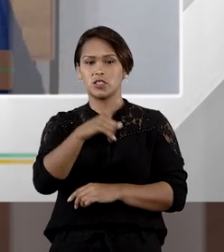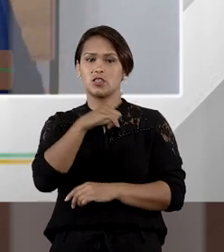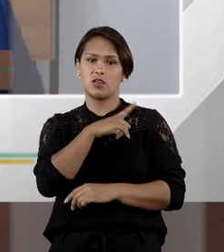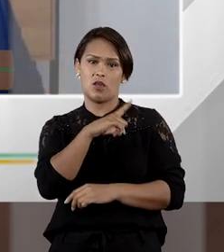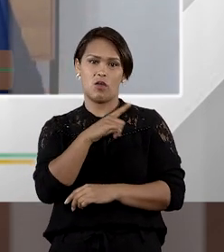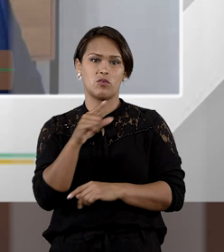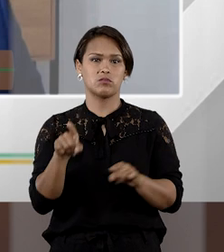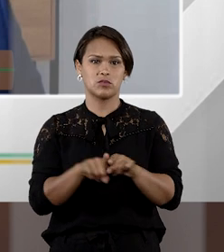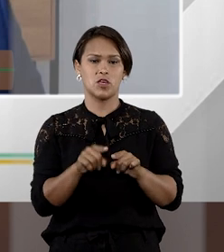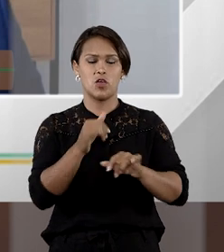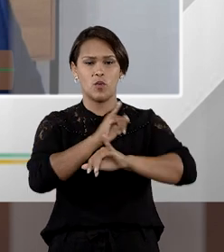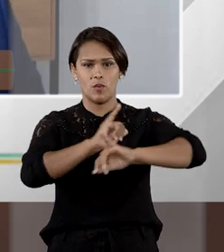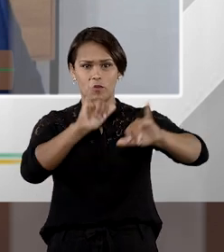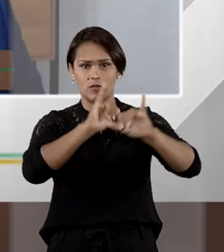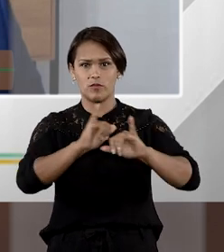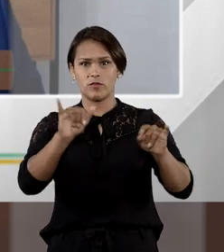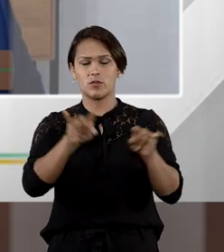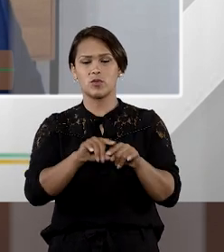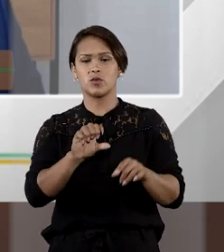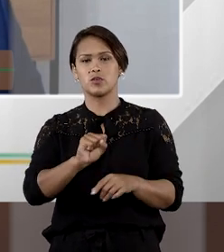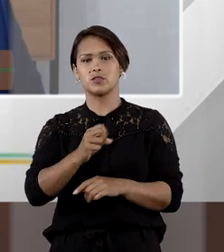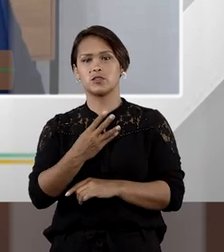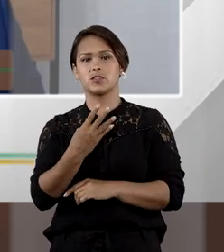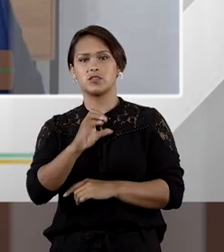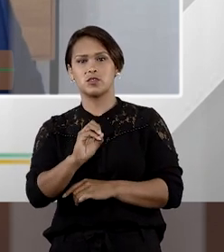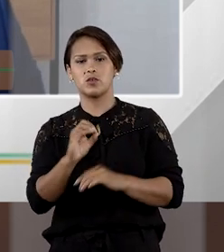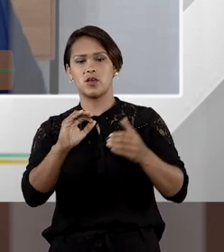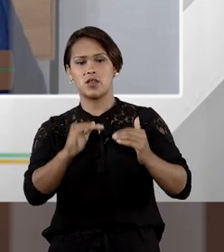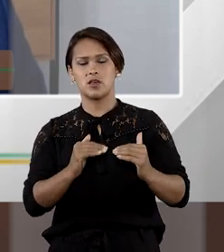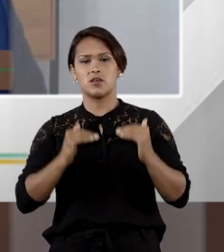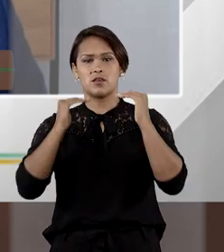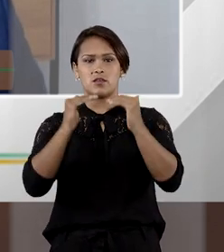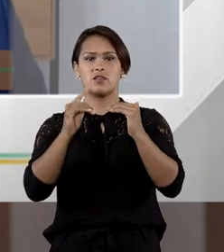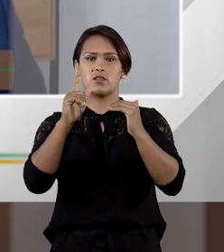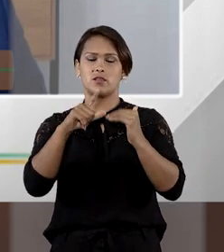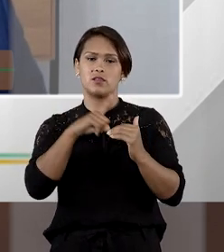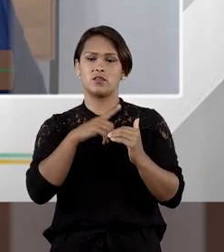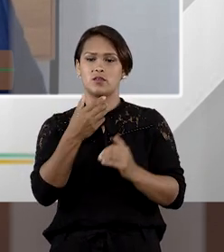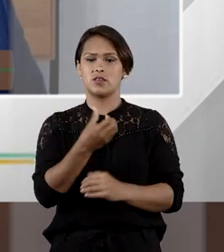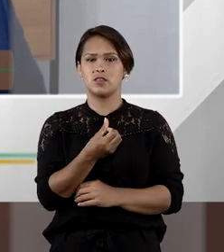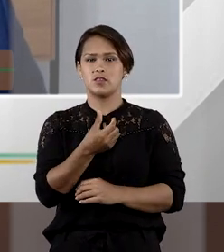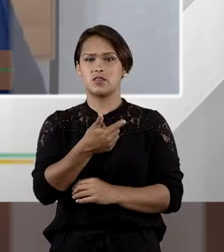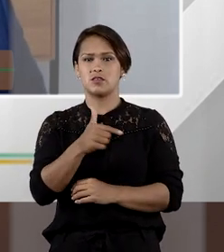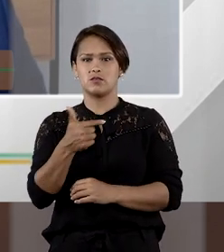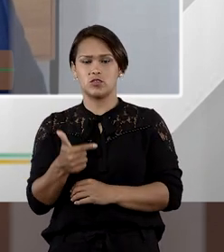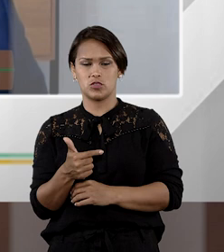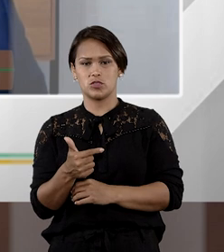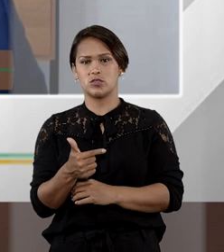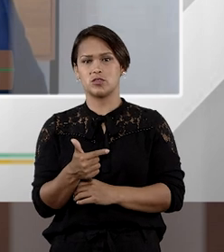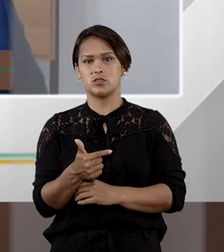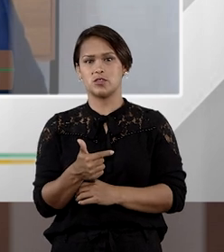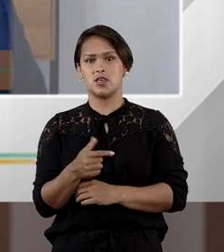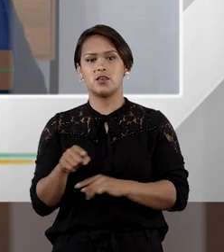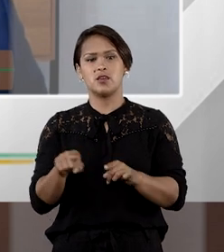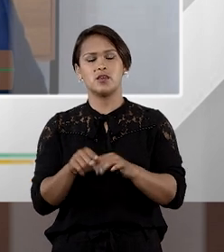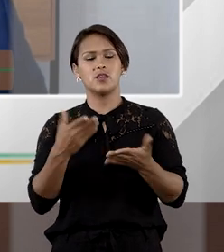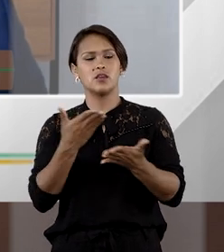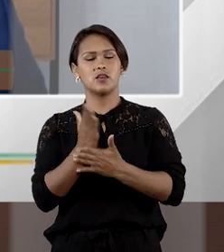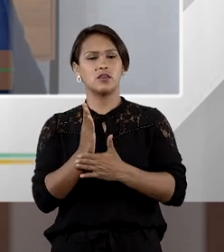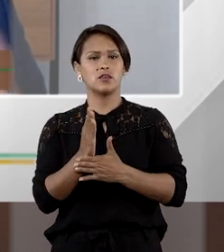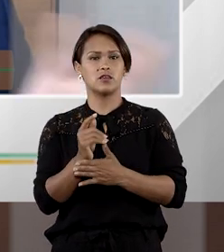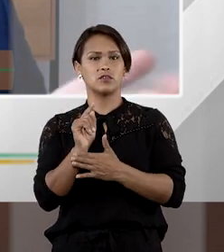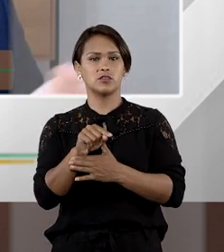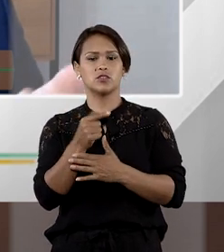publicada no informativo 840 da Corte, acho que se me memória, tema 622, que